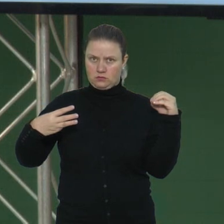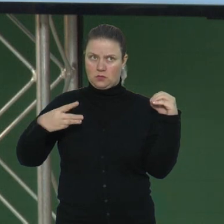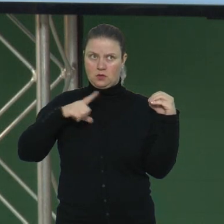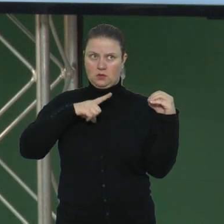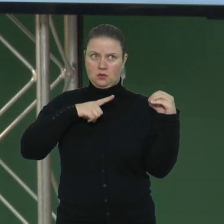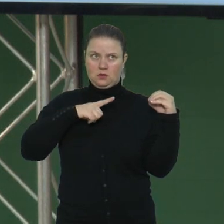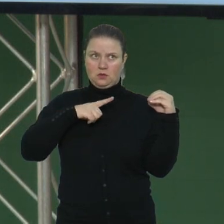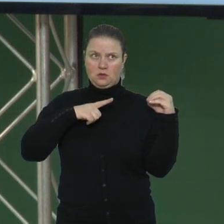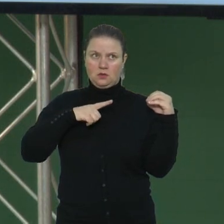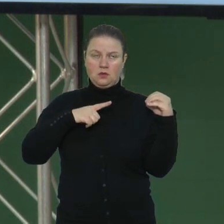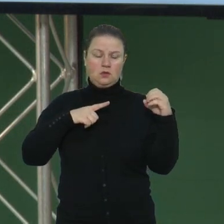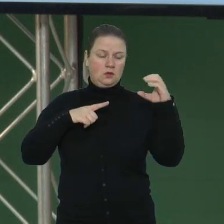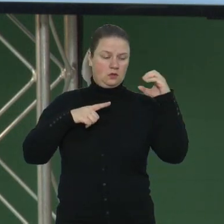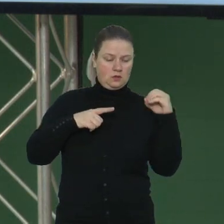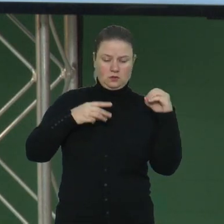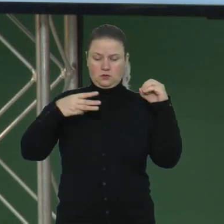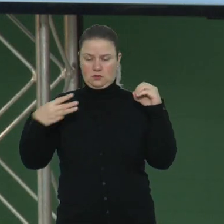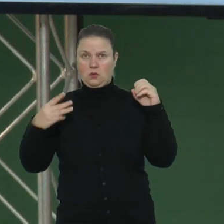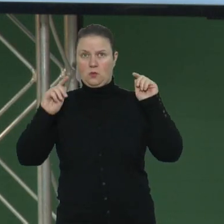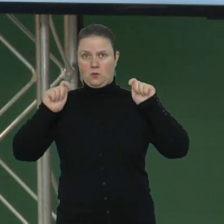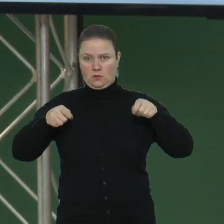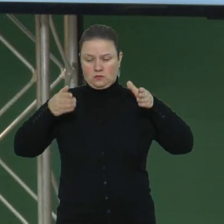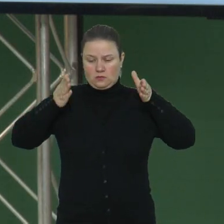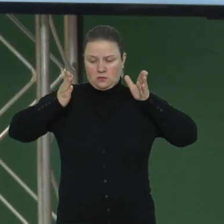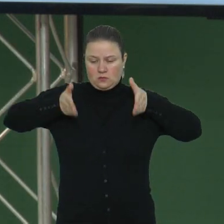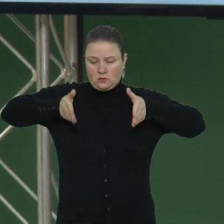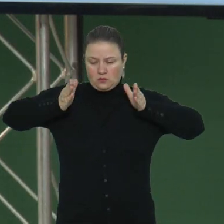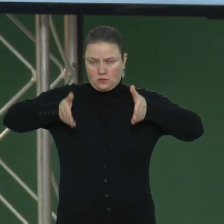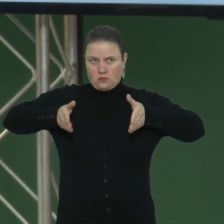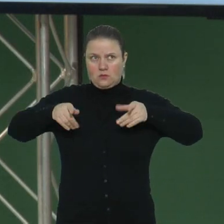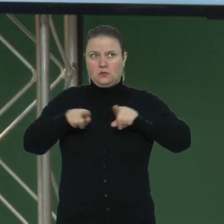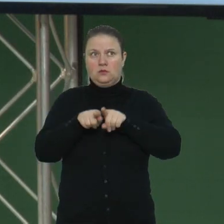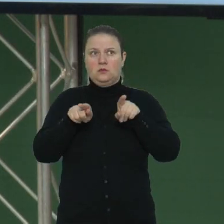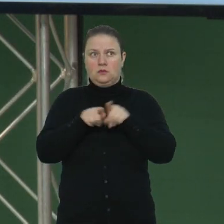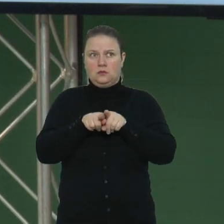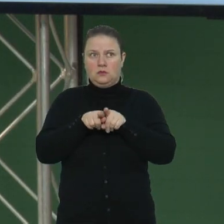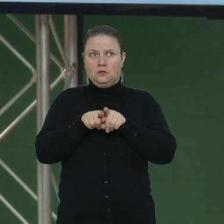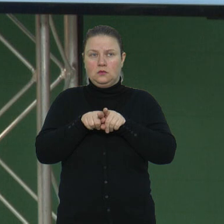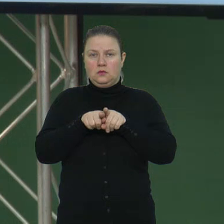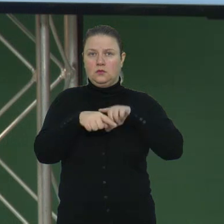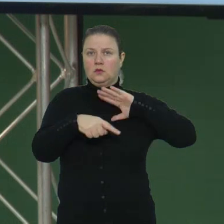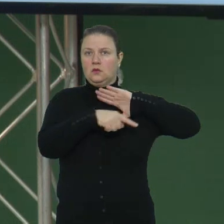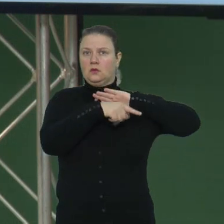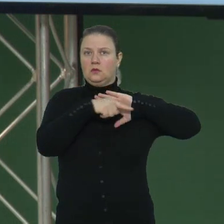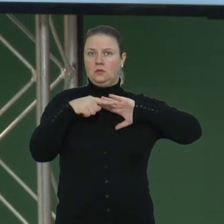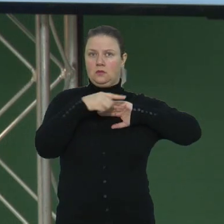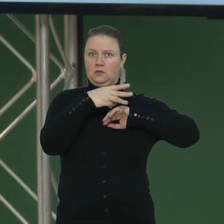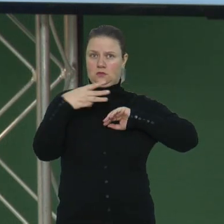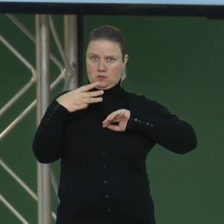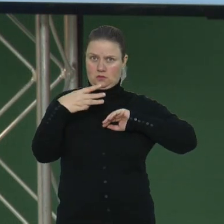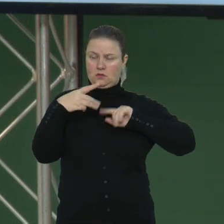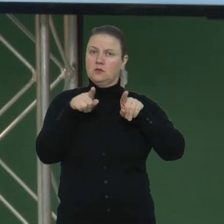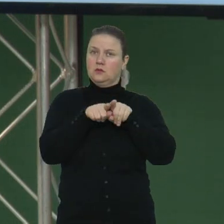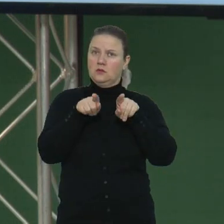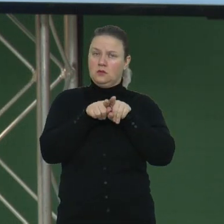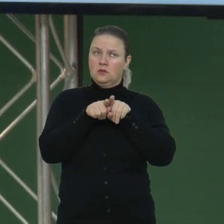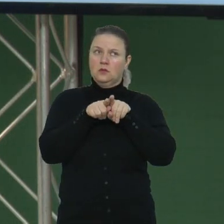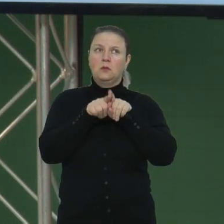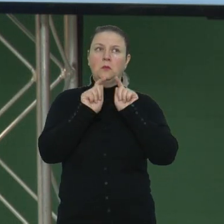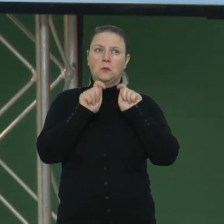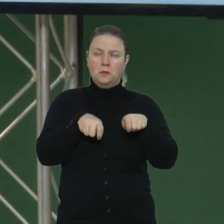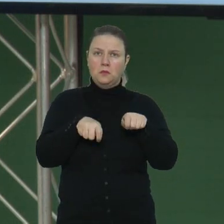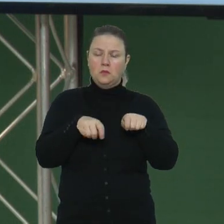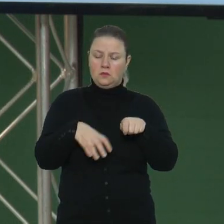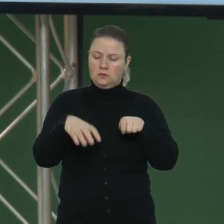módulo, de 0 até o 3, ou também eu posso ter o quê? Esse módulo, que seria o módulo de menos 3, certo? Então, o módulo de 0, né,